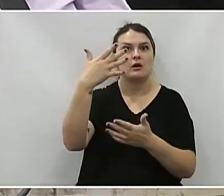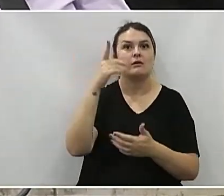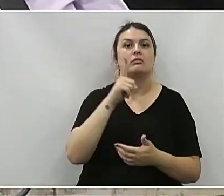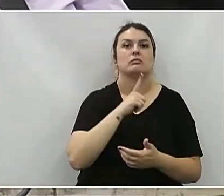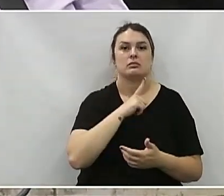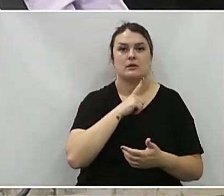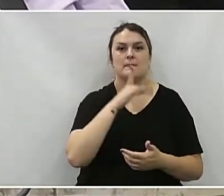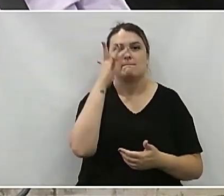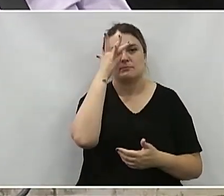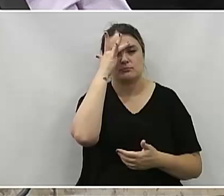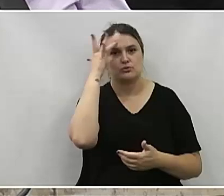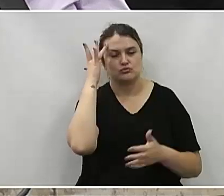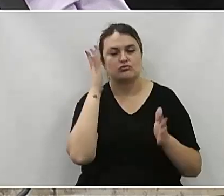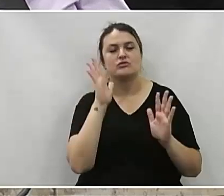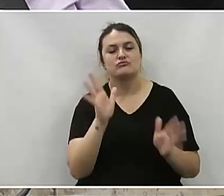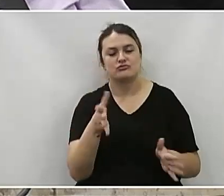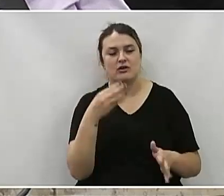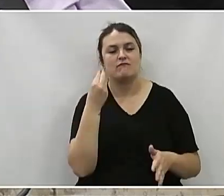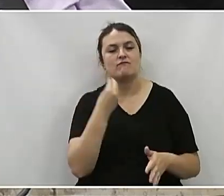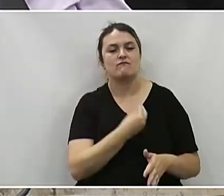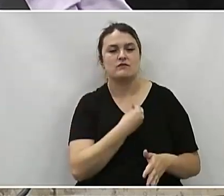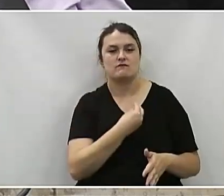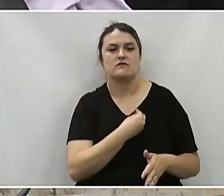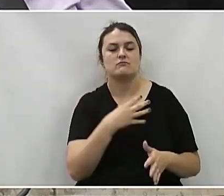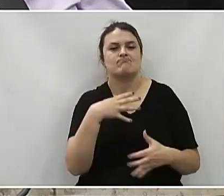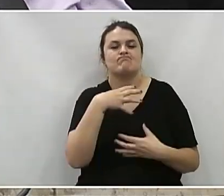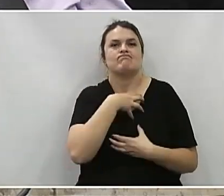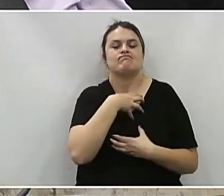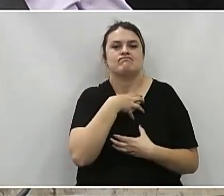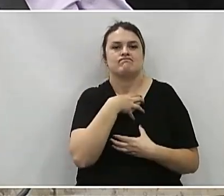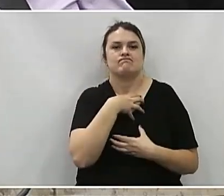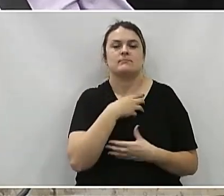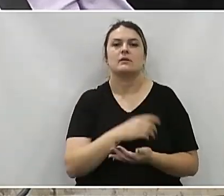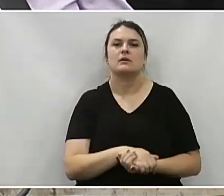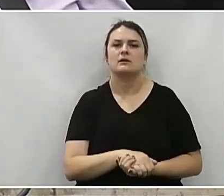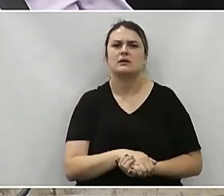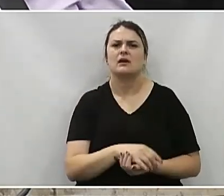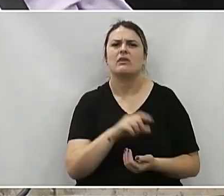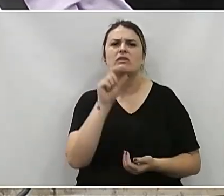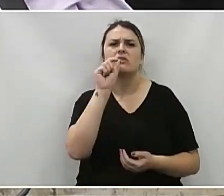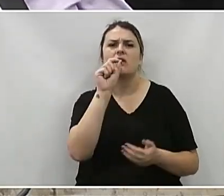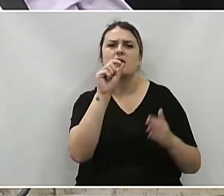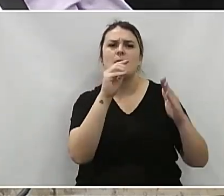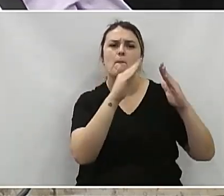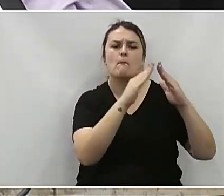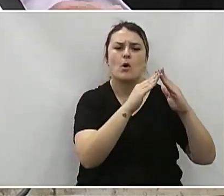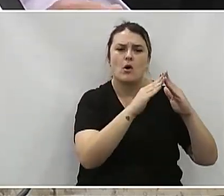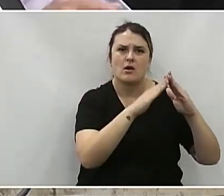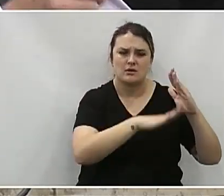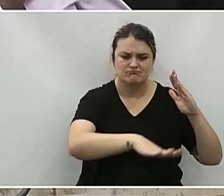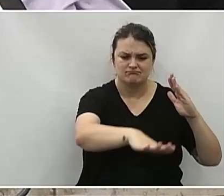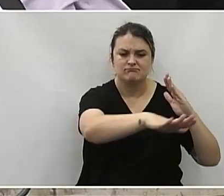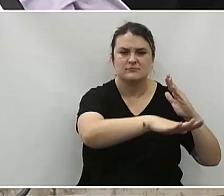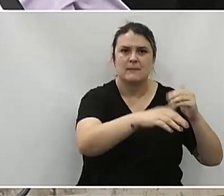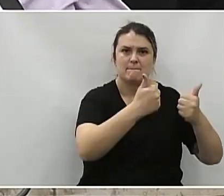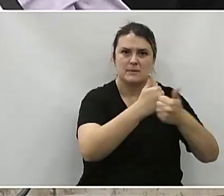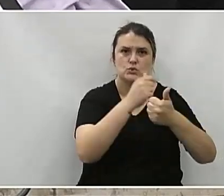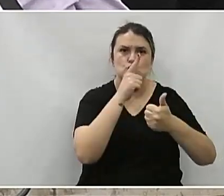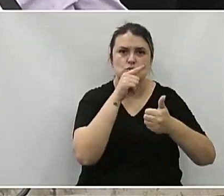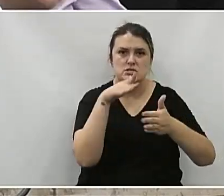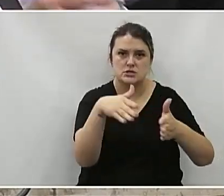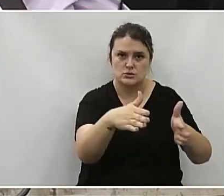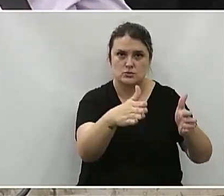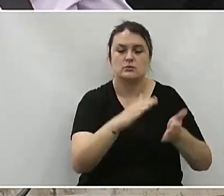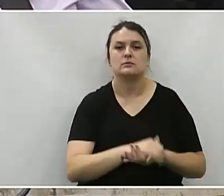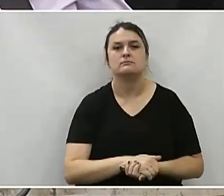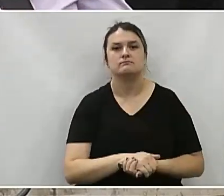gente já vivenciou isso mais de uma vez e só quem mora em área próxima da de área de